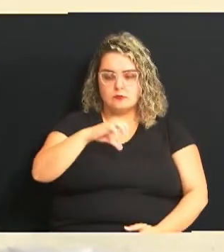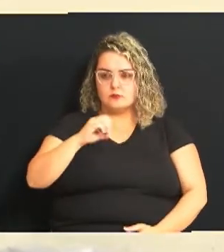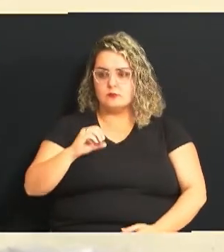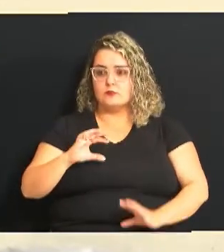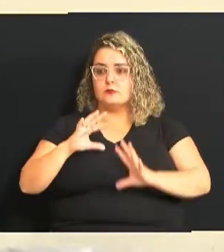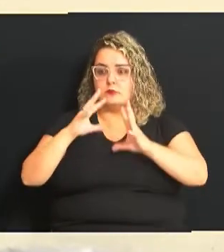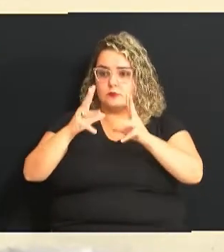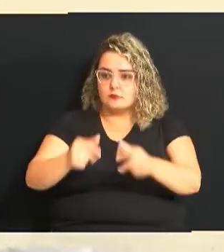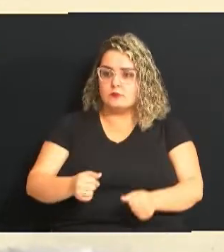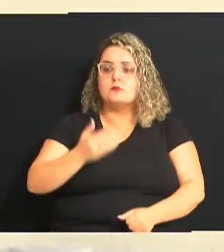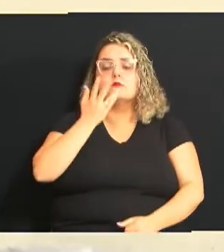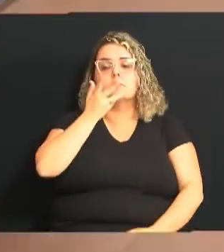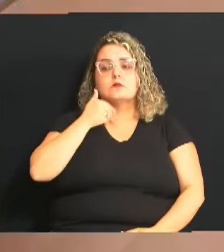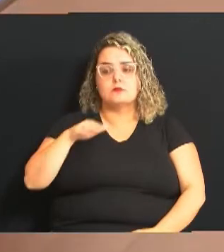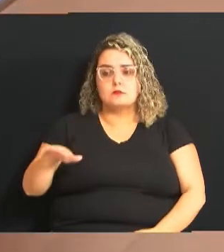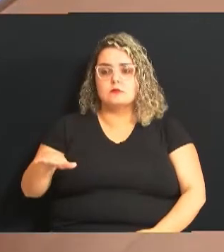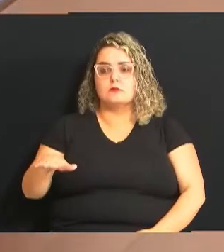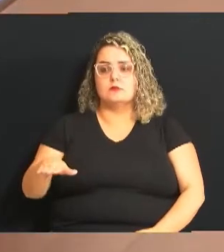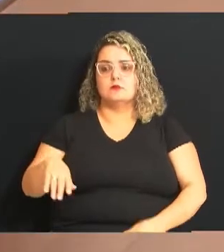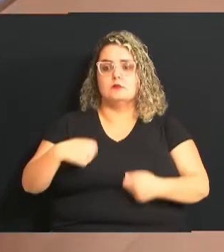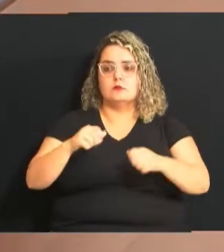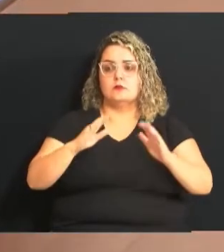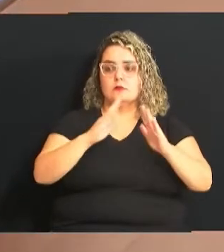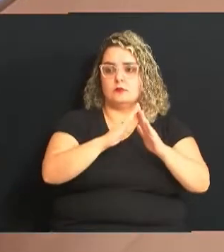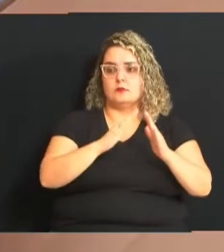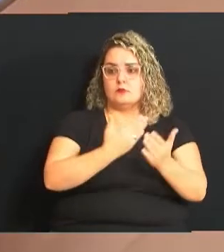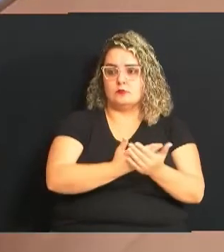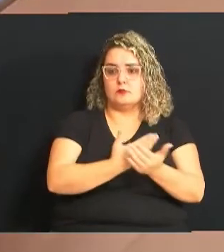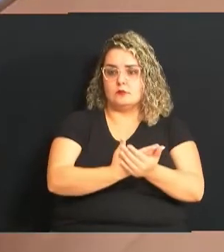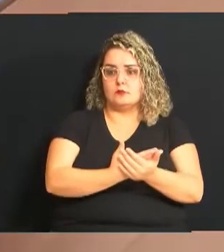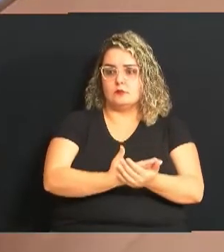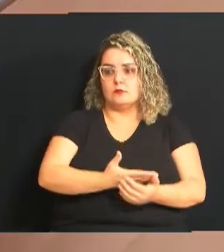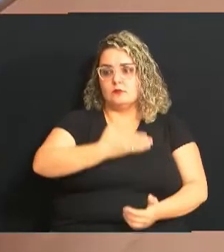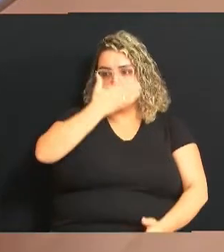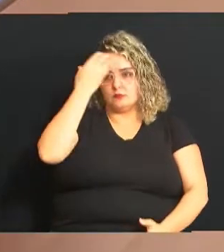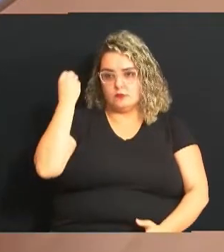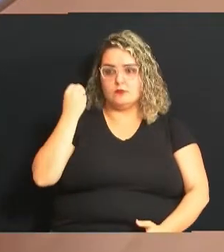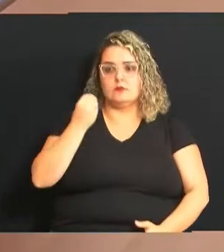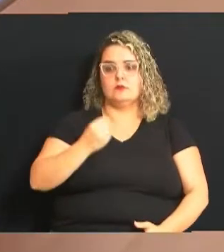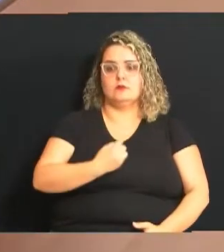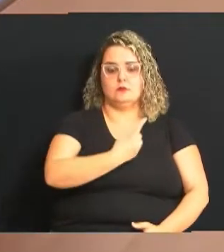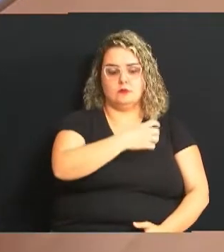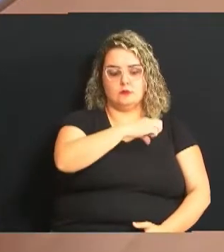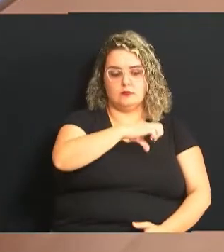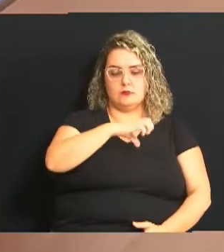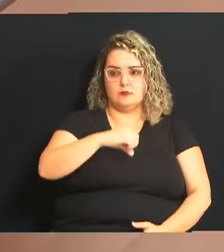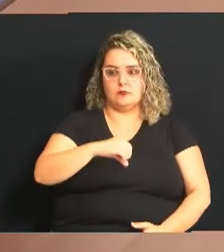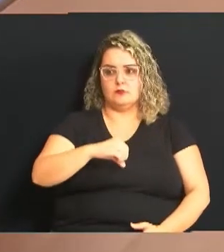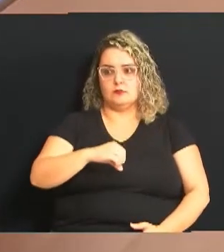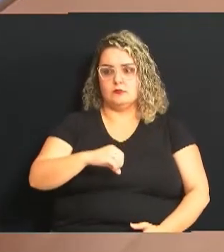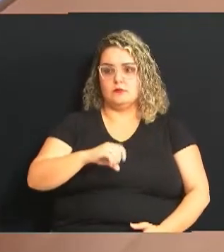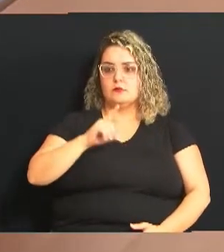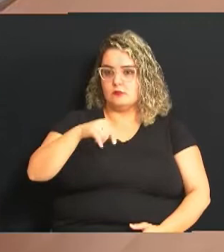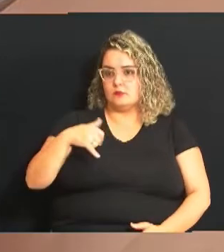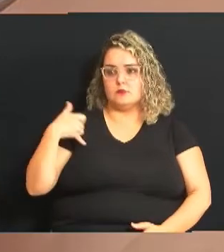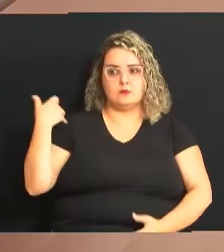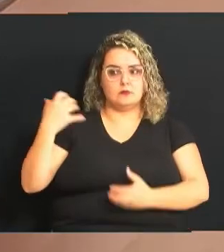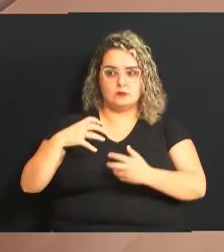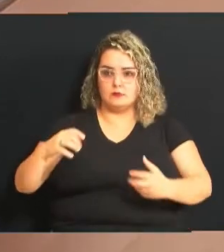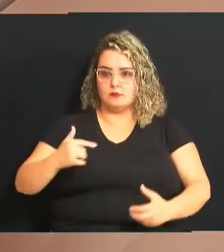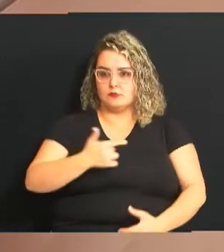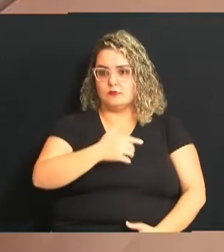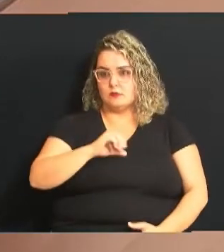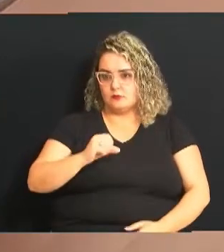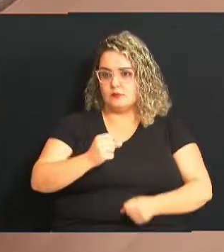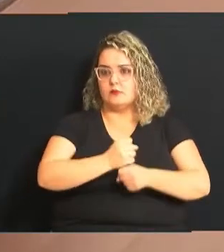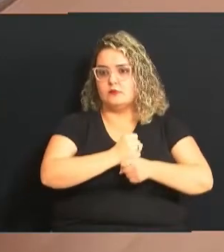as crianças precisam ir para a escola, esqueceu de pensar que essa criança da década de 90 é o idoso daqui 20